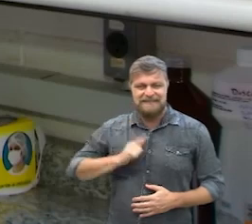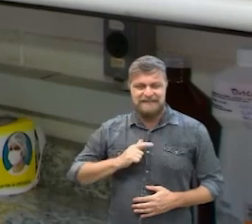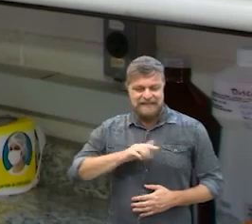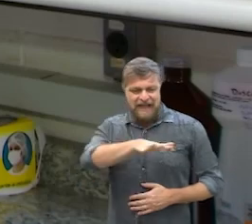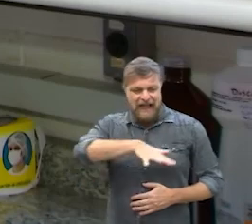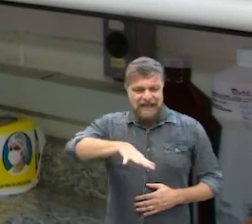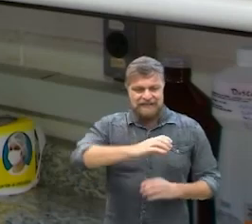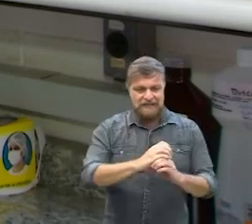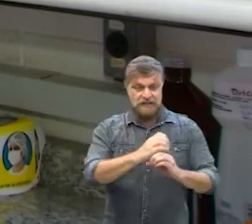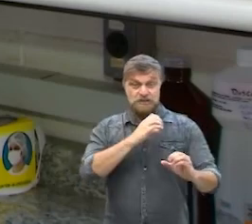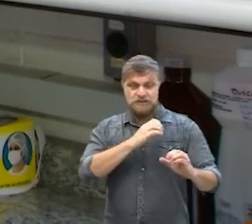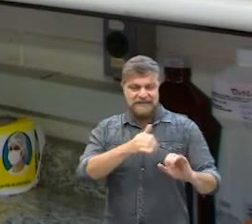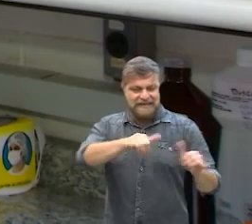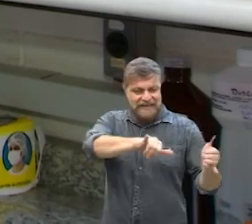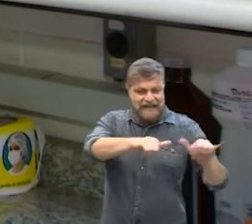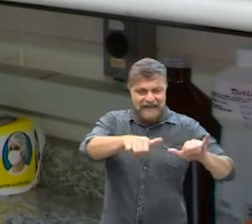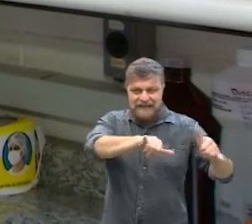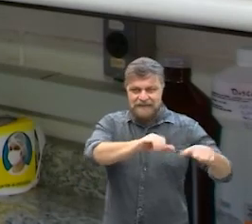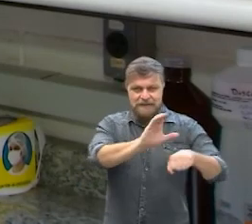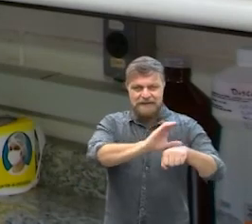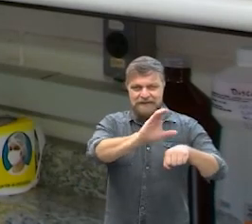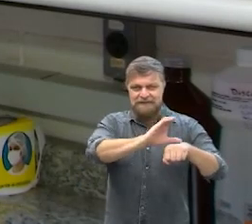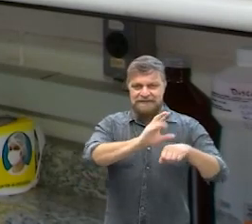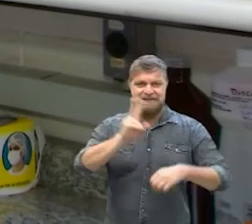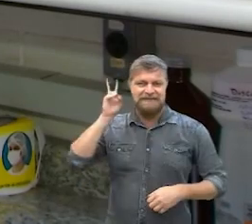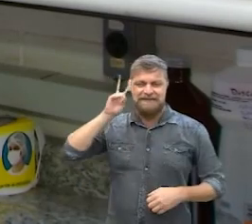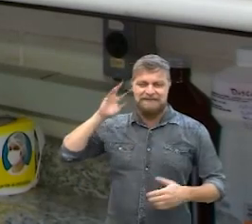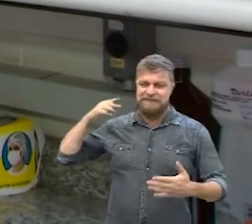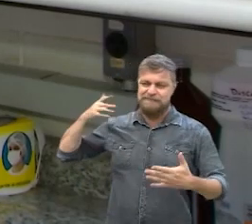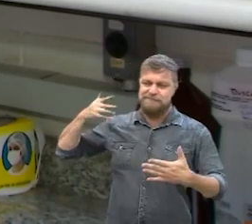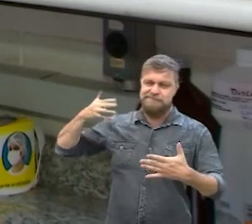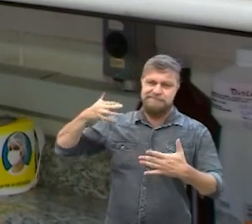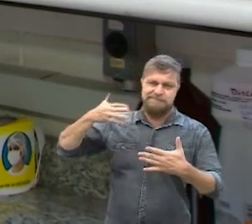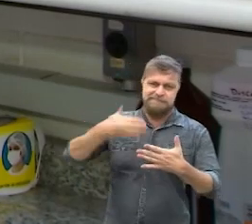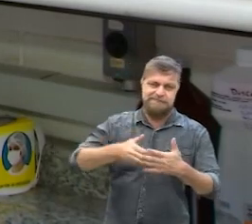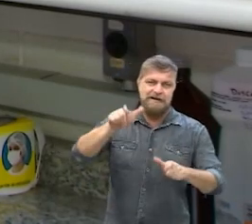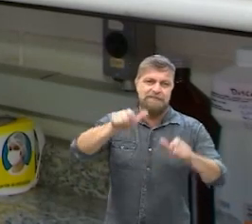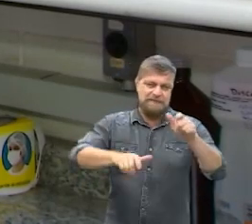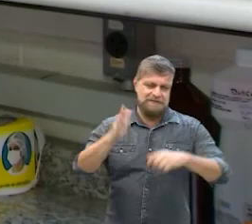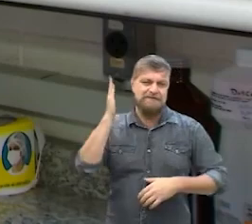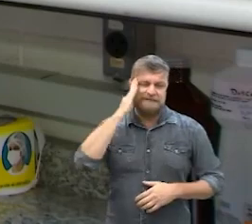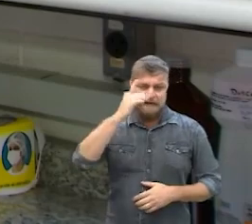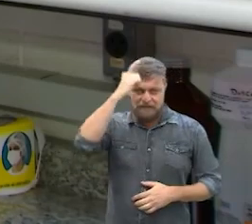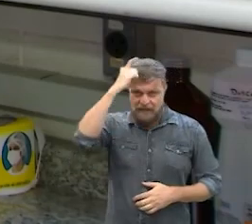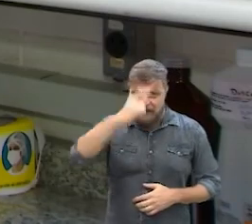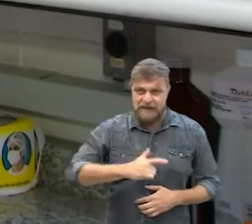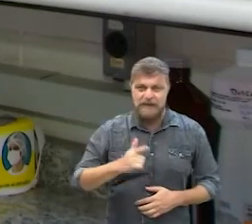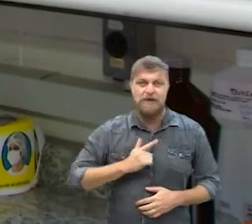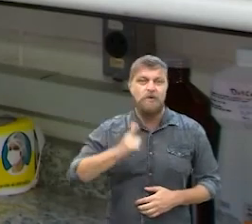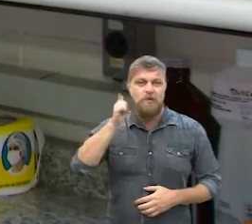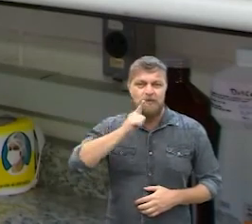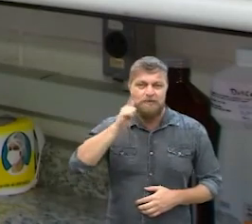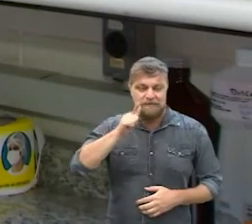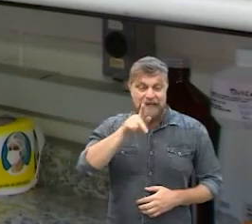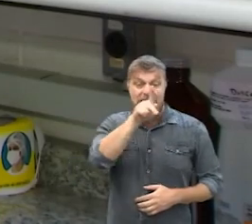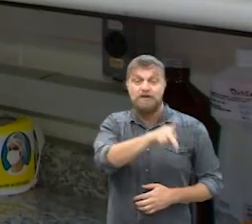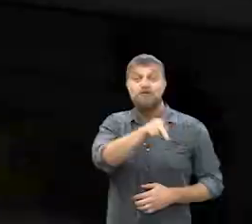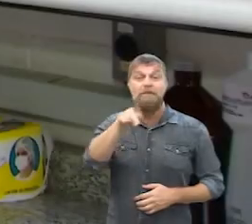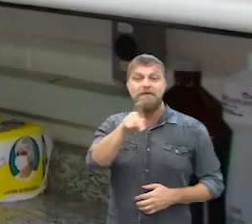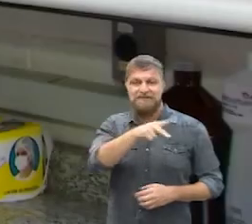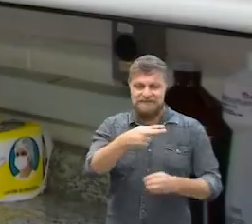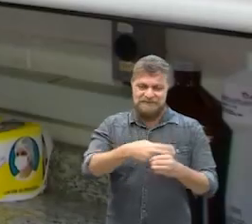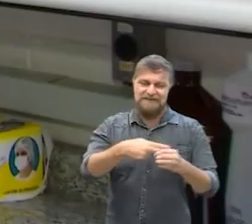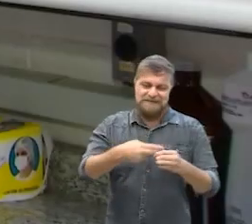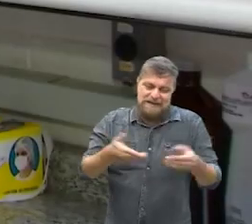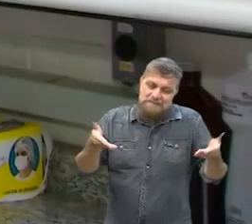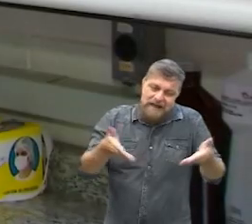de Engenharia Química. E a história toda, eu acho que já todo mundo sabe o final, porque eu acabei virando uma docente da própria Unicamp,